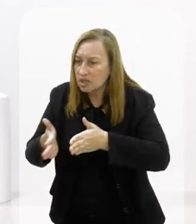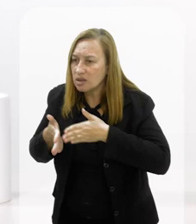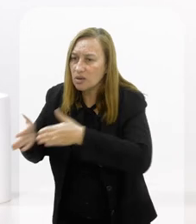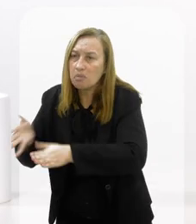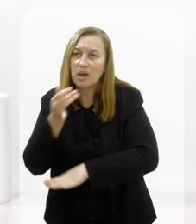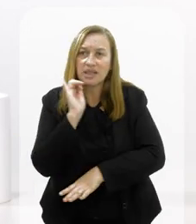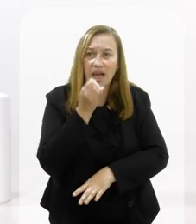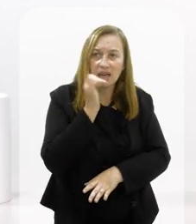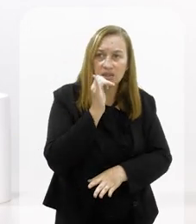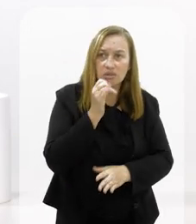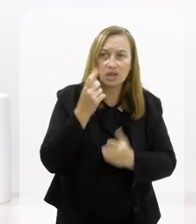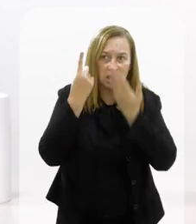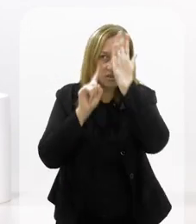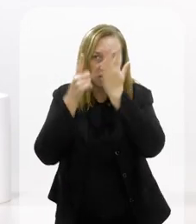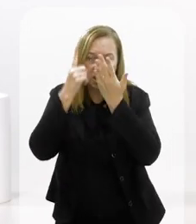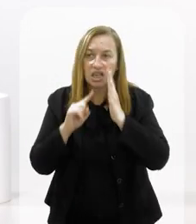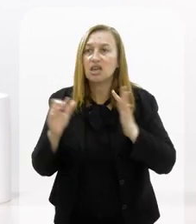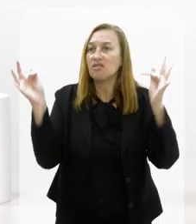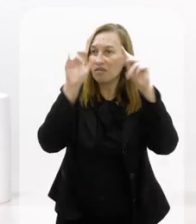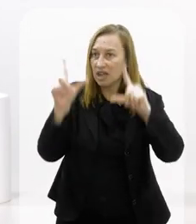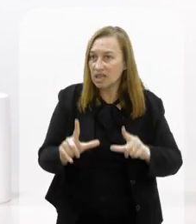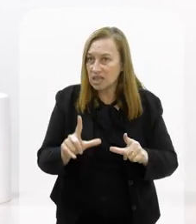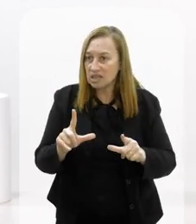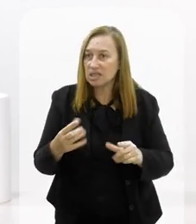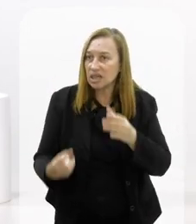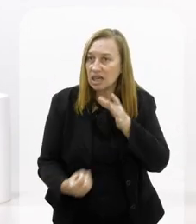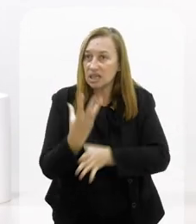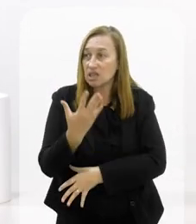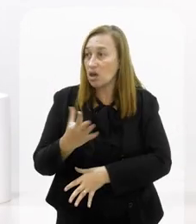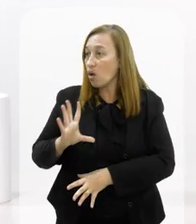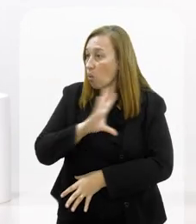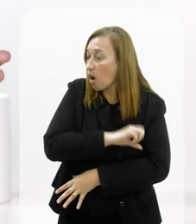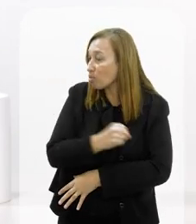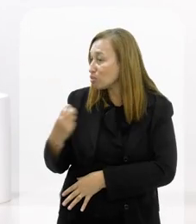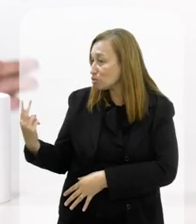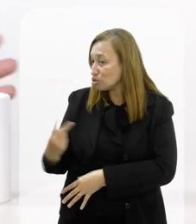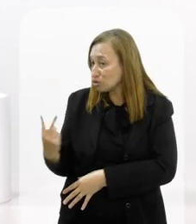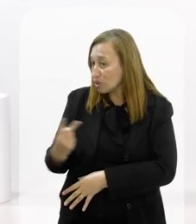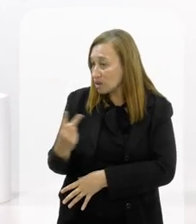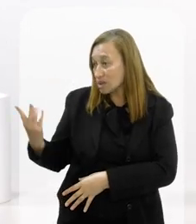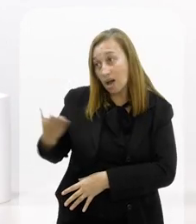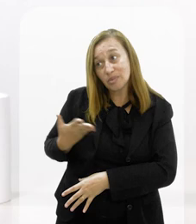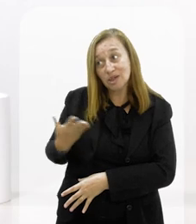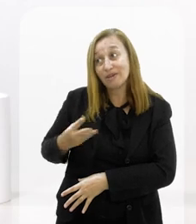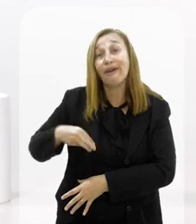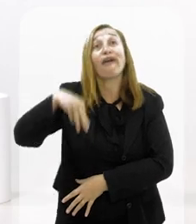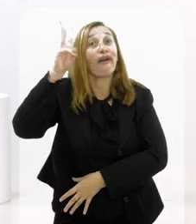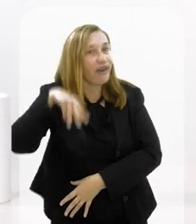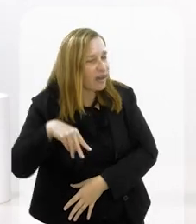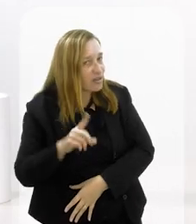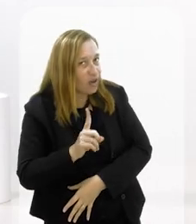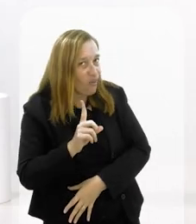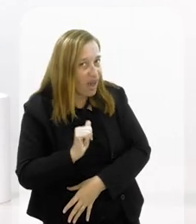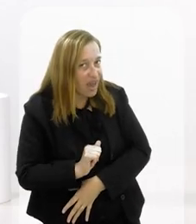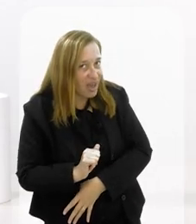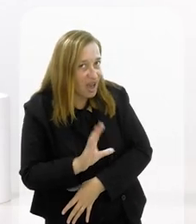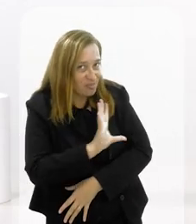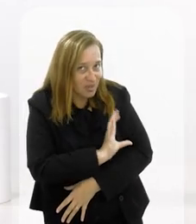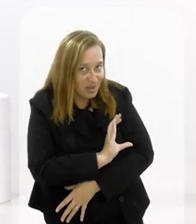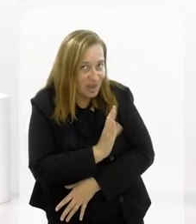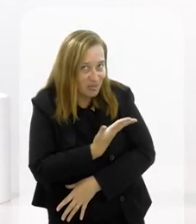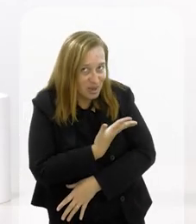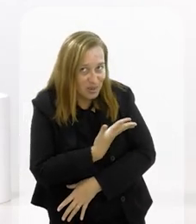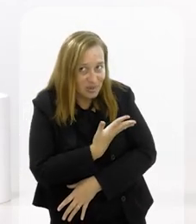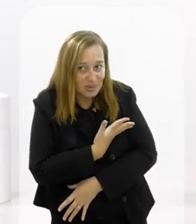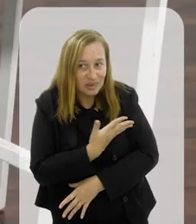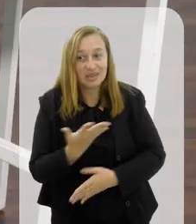narrativa carnavalesca Eles foram muito felizes no processo de construção Sou fã dos dois amigo dos dois e acho quem não é né